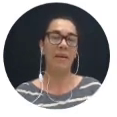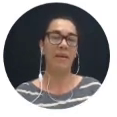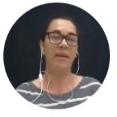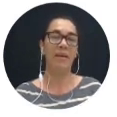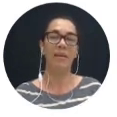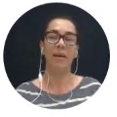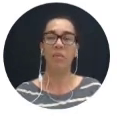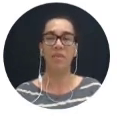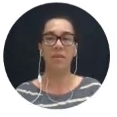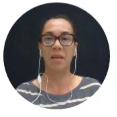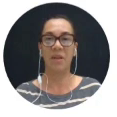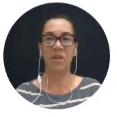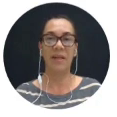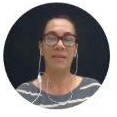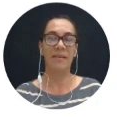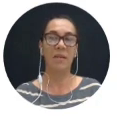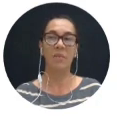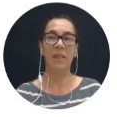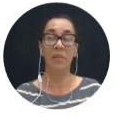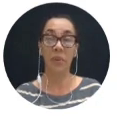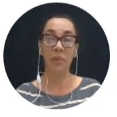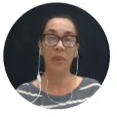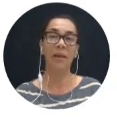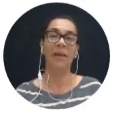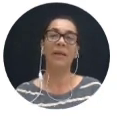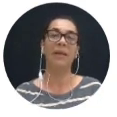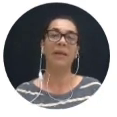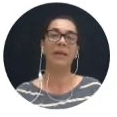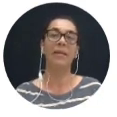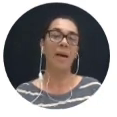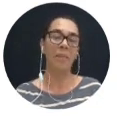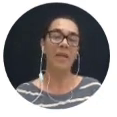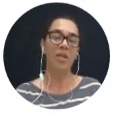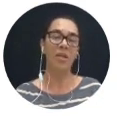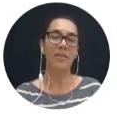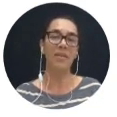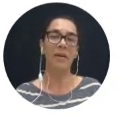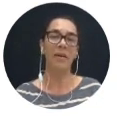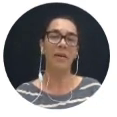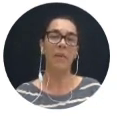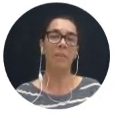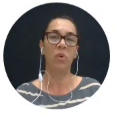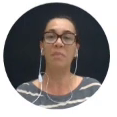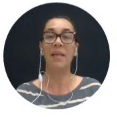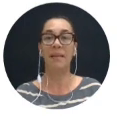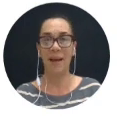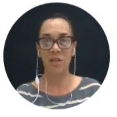né? E que é um sistema de avaliação amplo e que dá para a gente assim